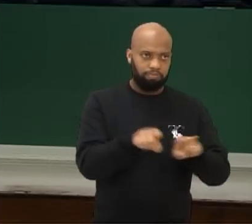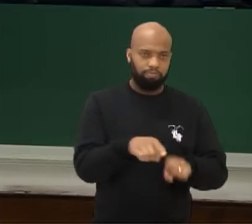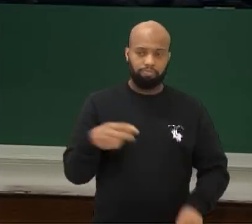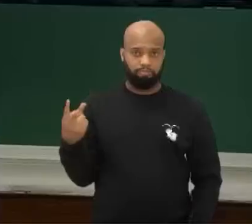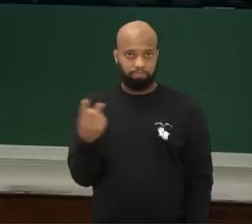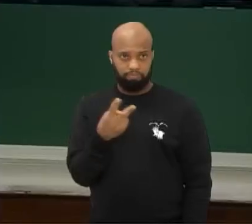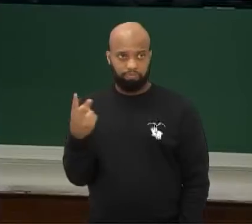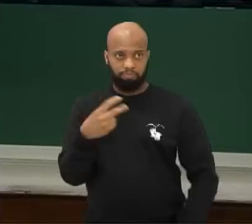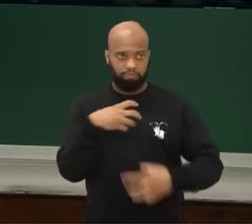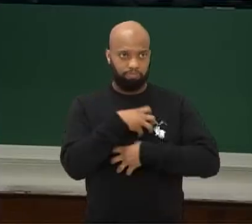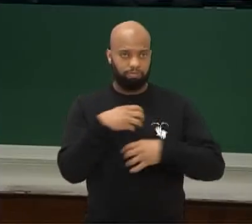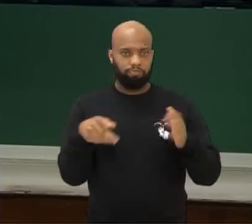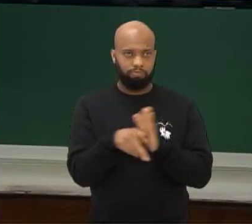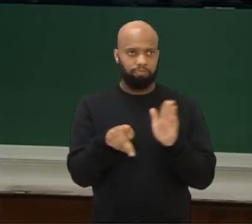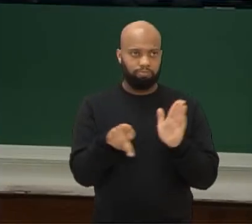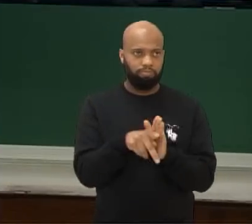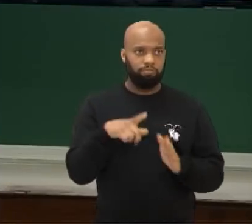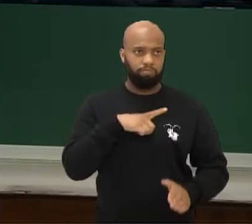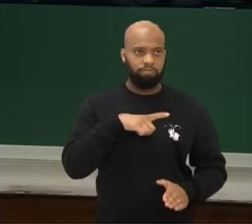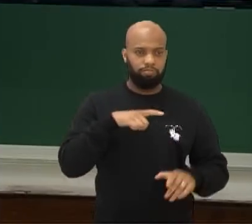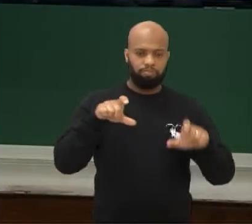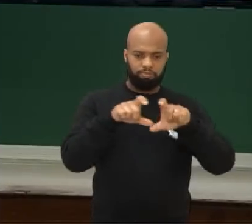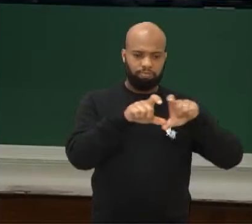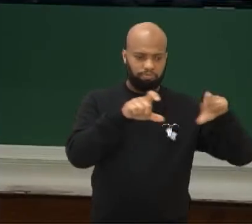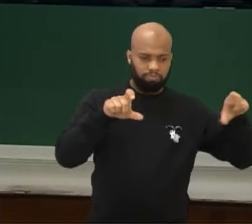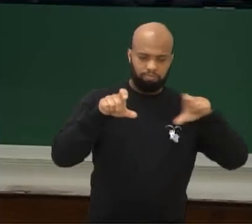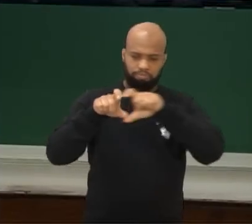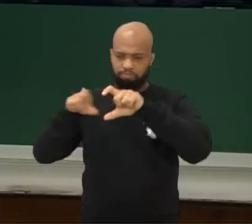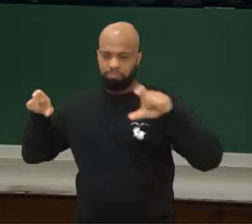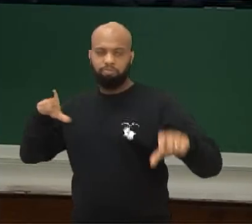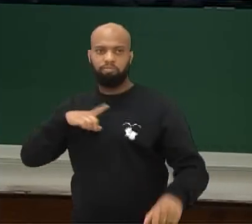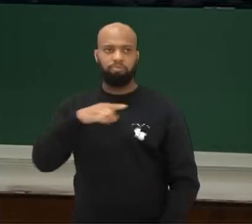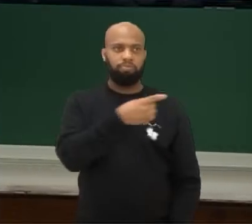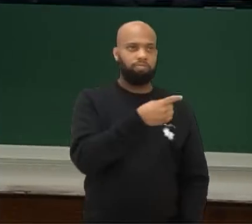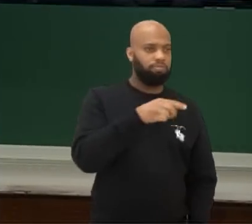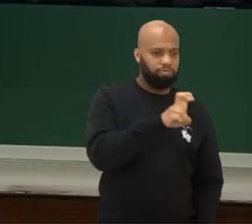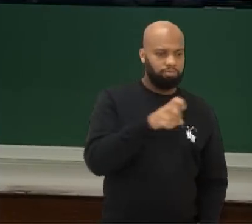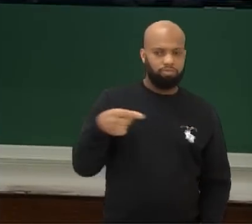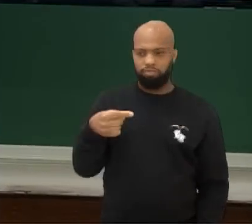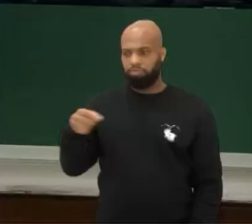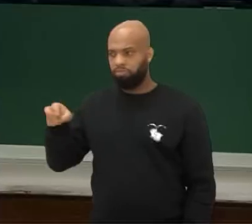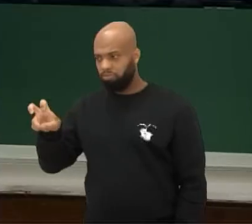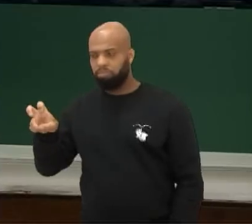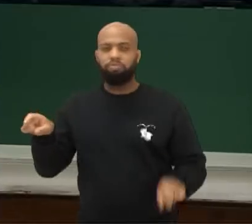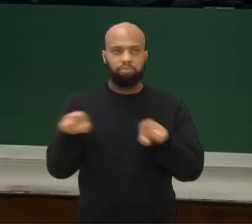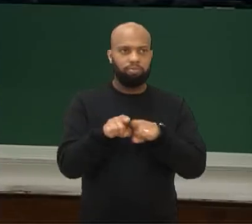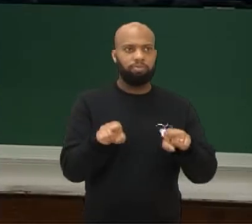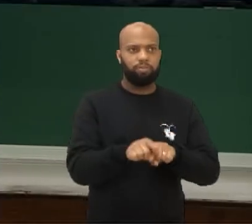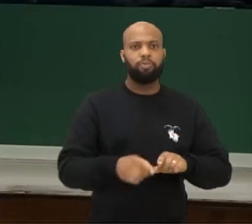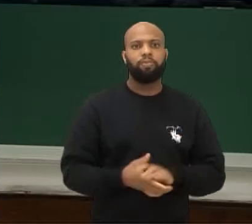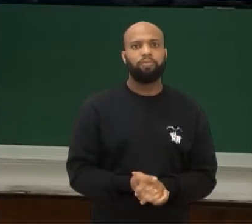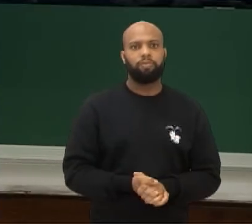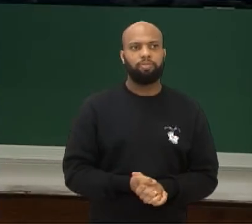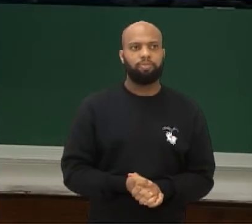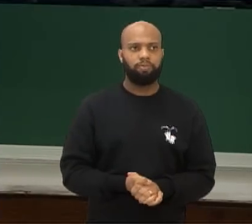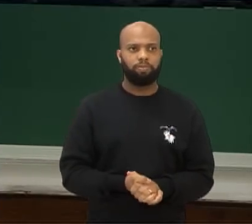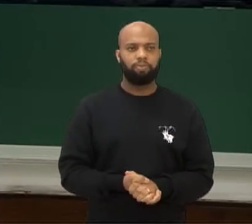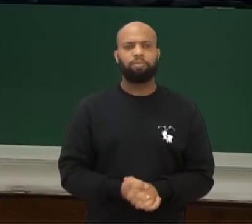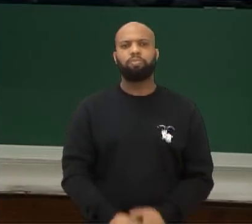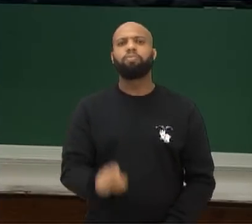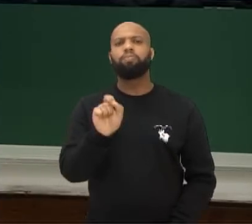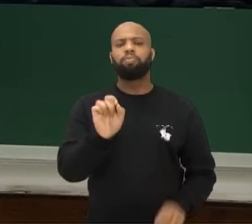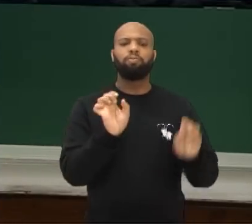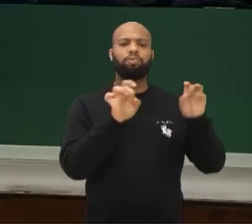termos da equação. Então, eu tiro menos 5 aqui e menos 5 aqui também, ok? O que